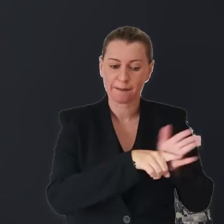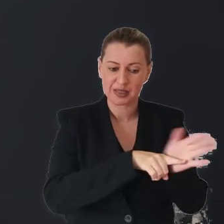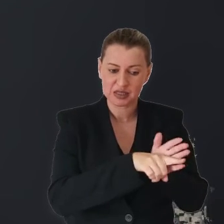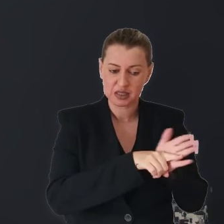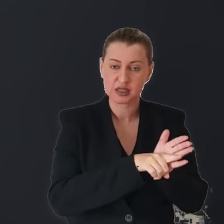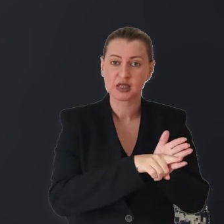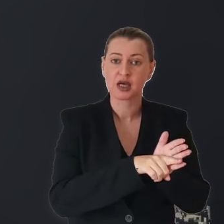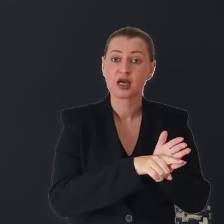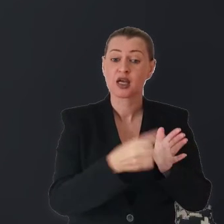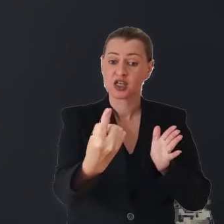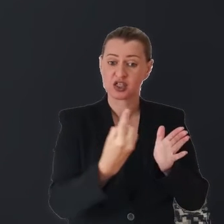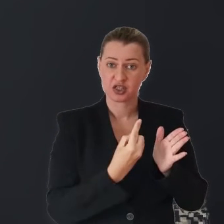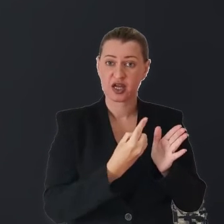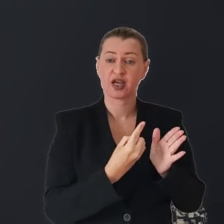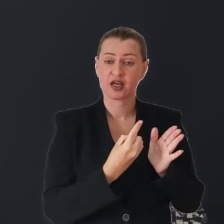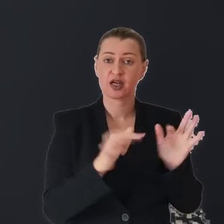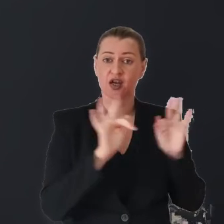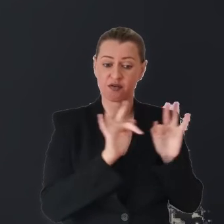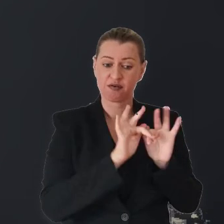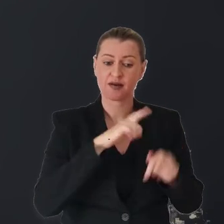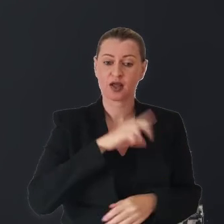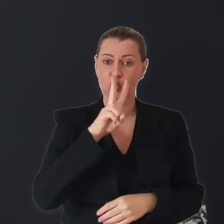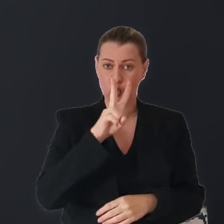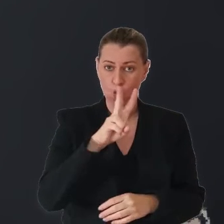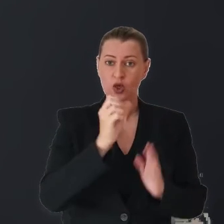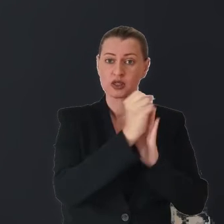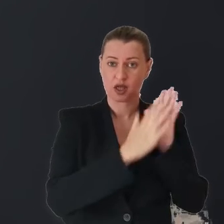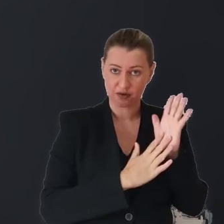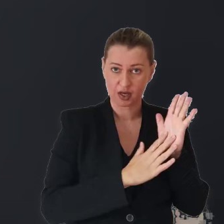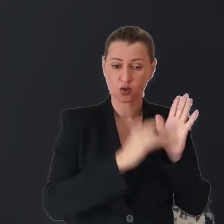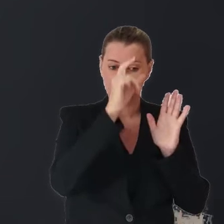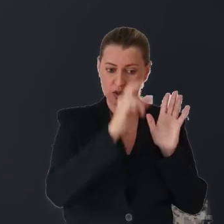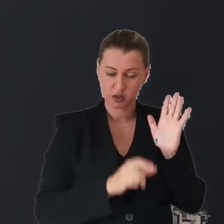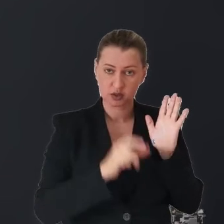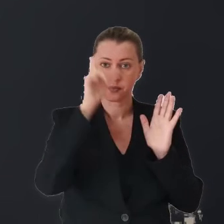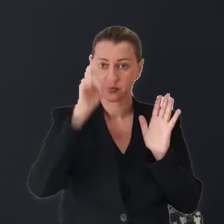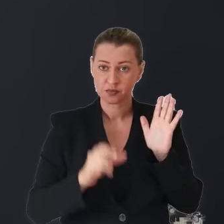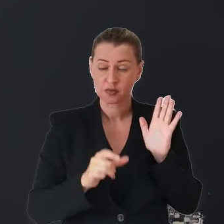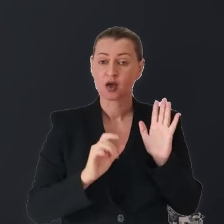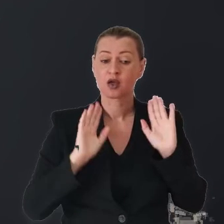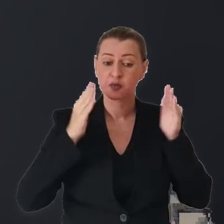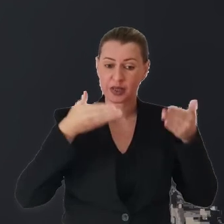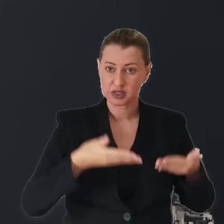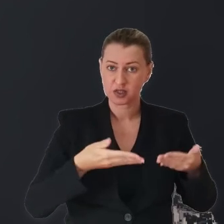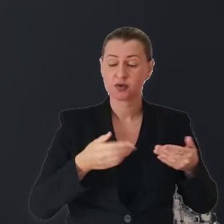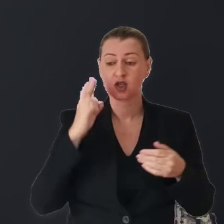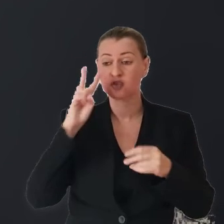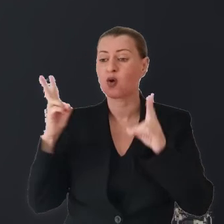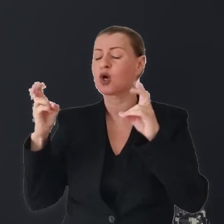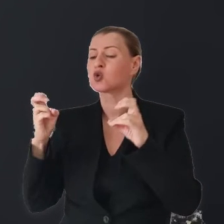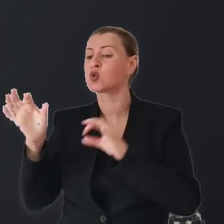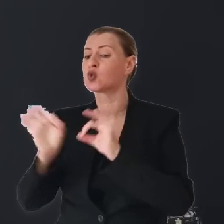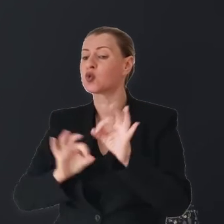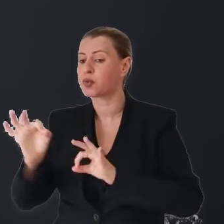na universidade tem 2 avaliadores específicos, né? Então, normalmente a gente vê pela temática do